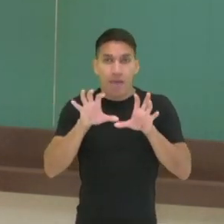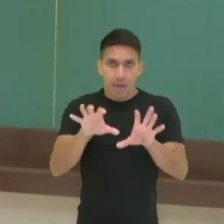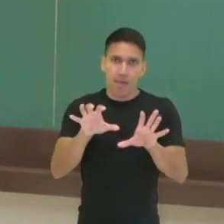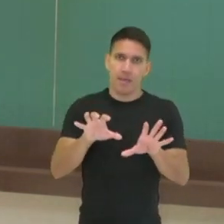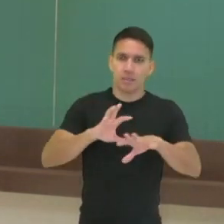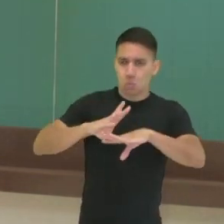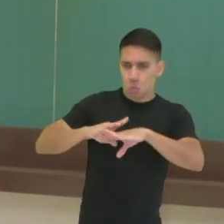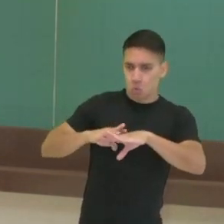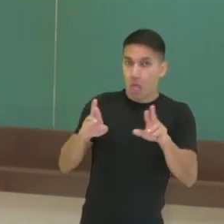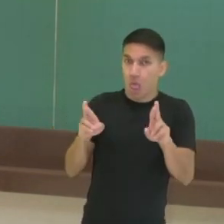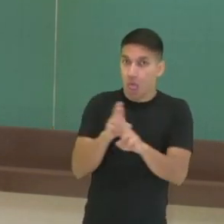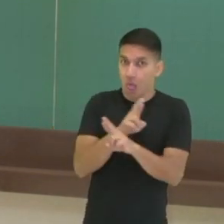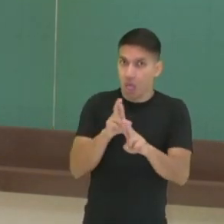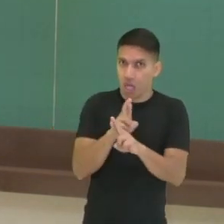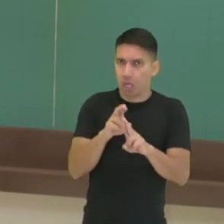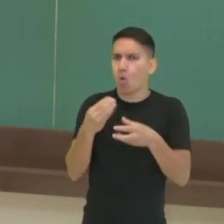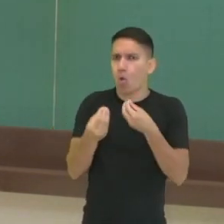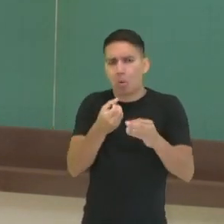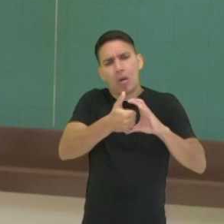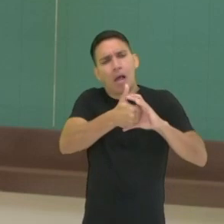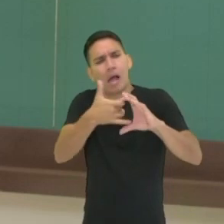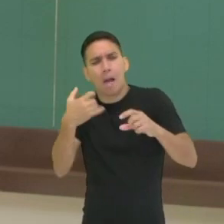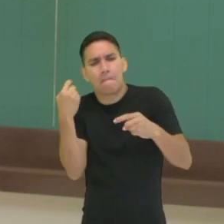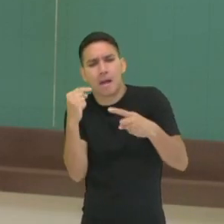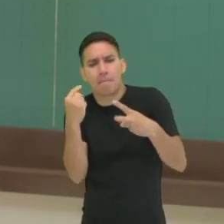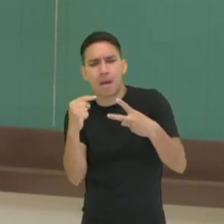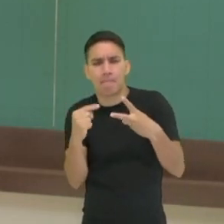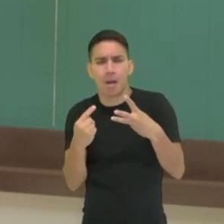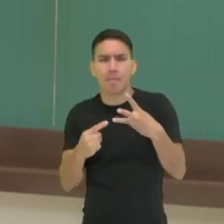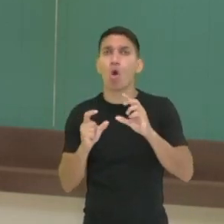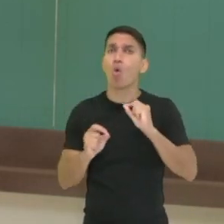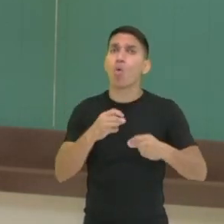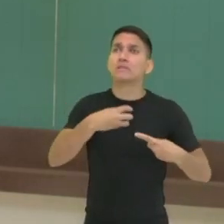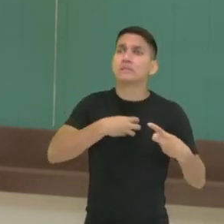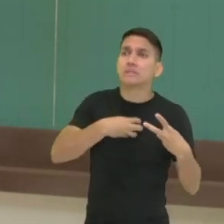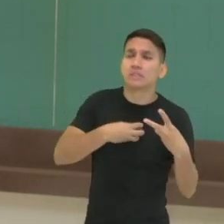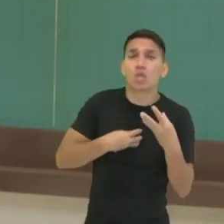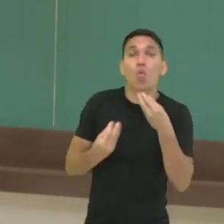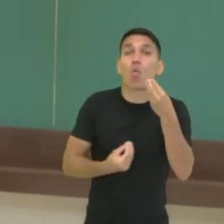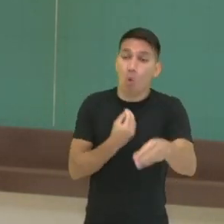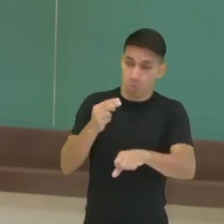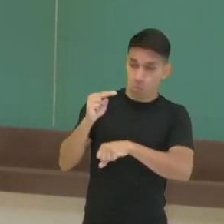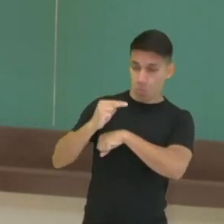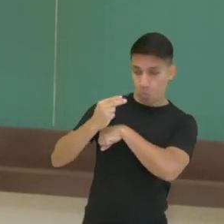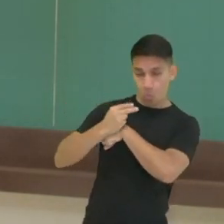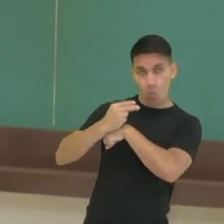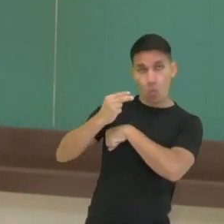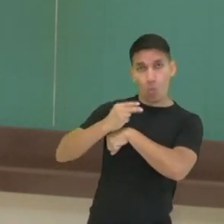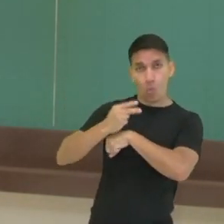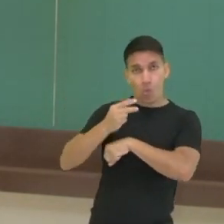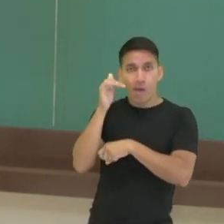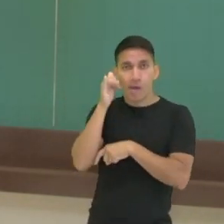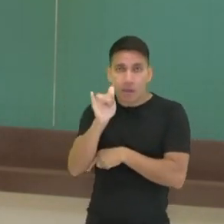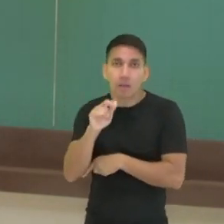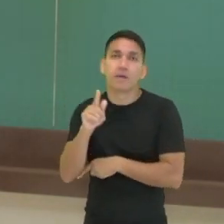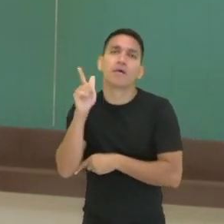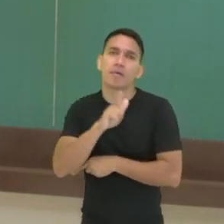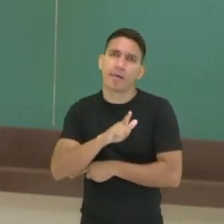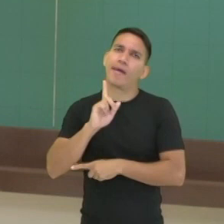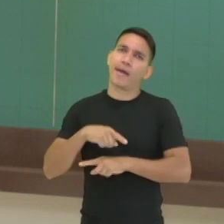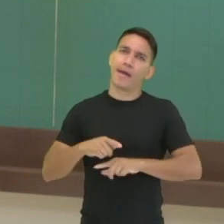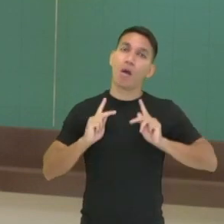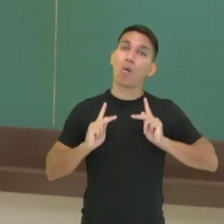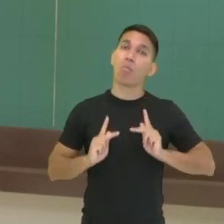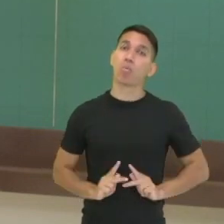doenças, as suas características, os seus sintomas, como tratá-las, nós estamos o quê? Desenvolvendo